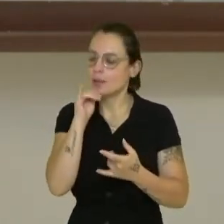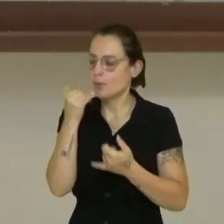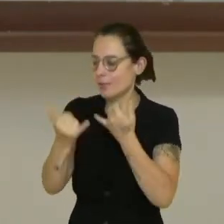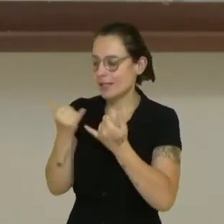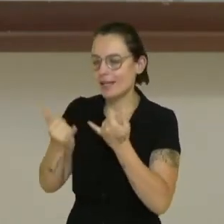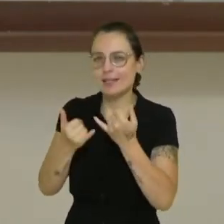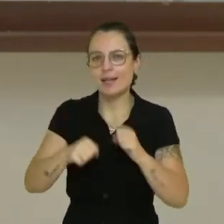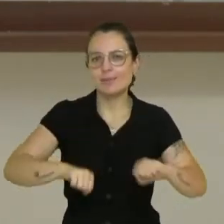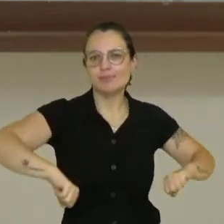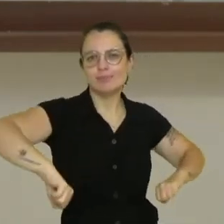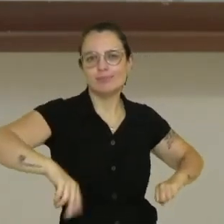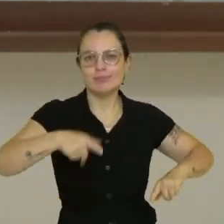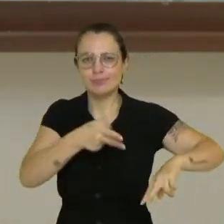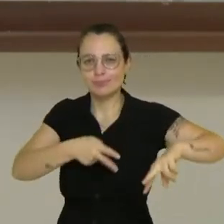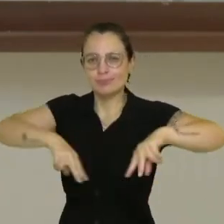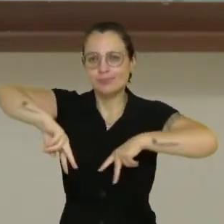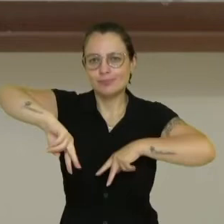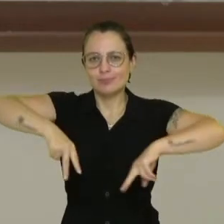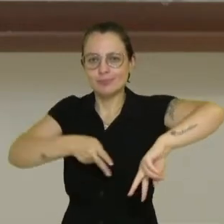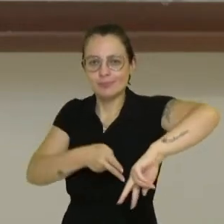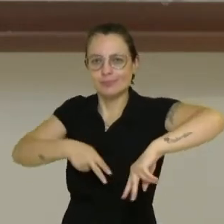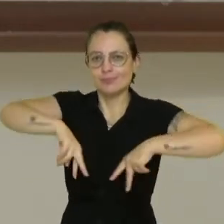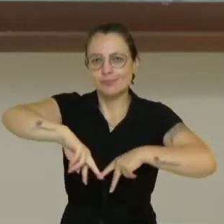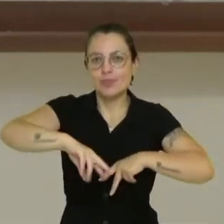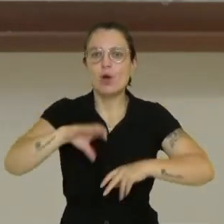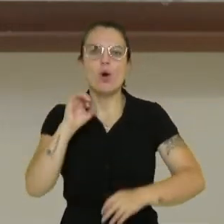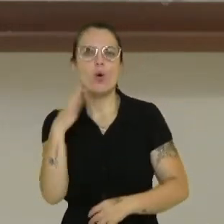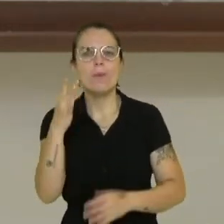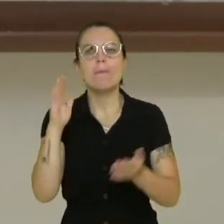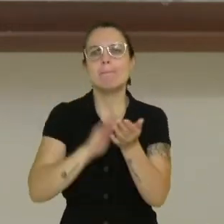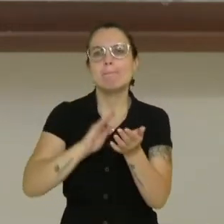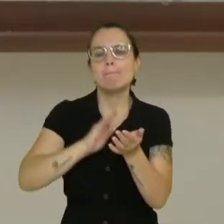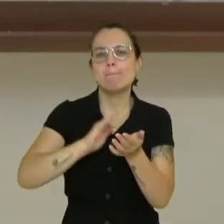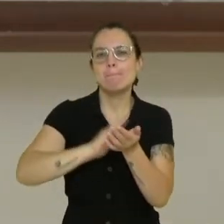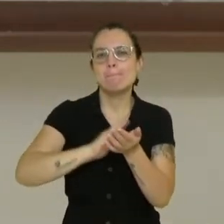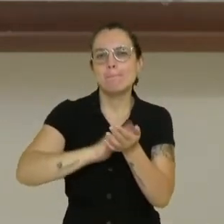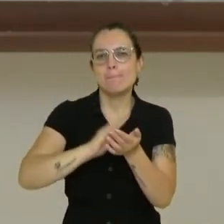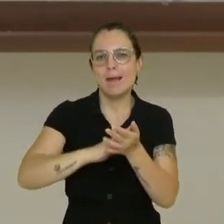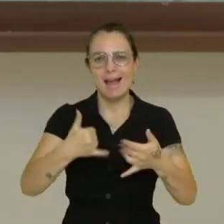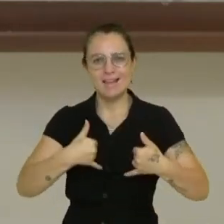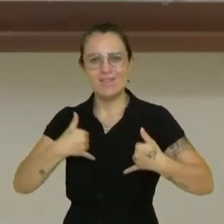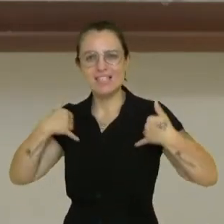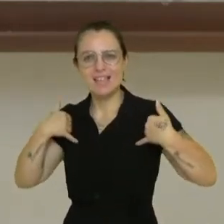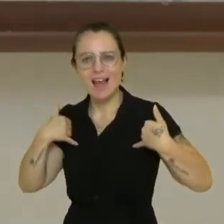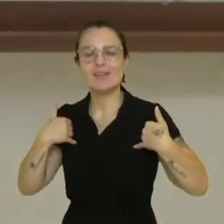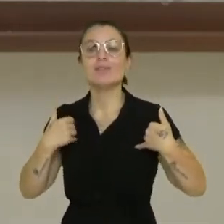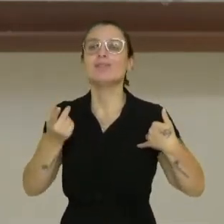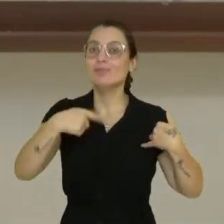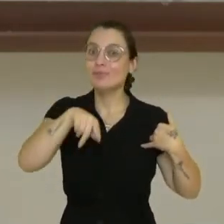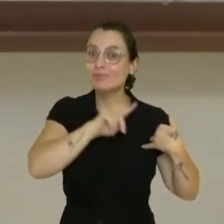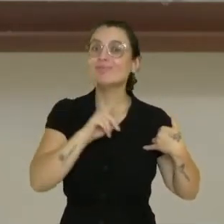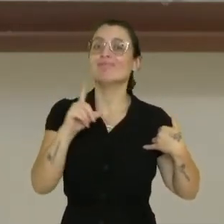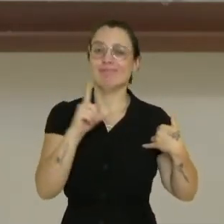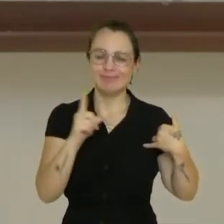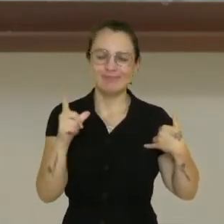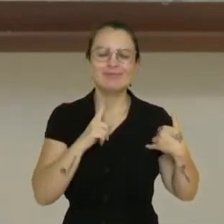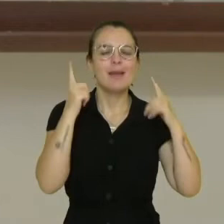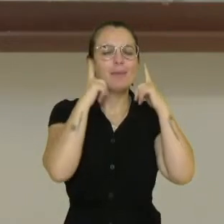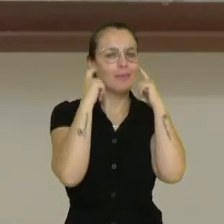de roda, num cantar um parabéns para você, a gente já está trabalhando ali alguns elementos sonoros que